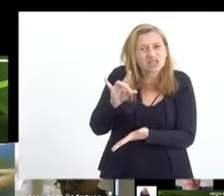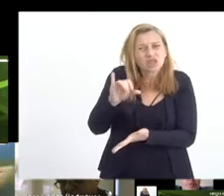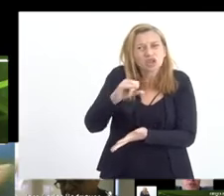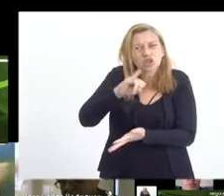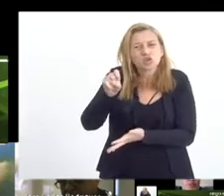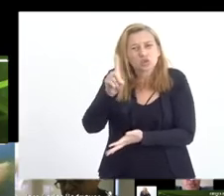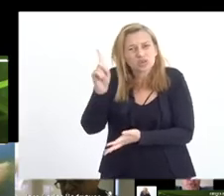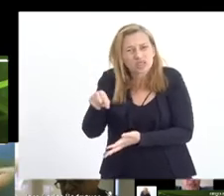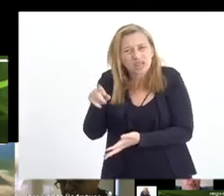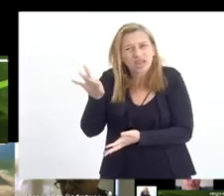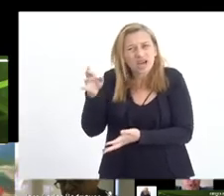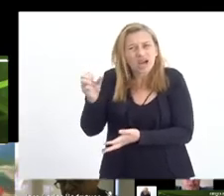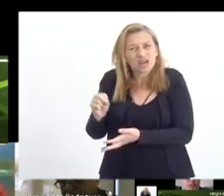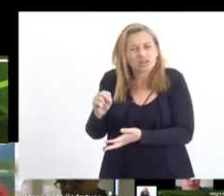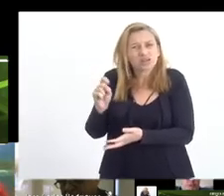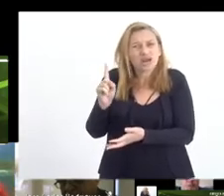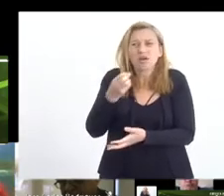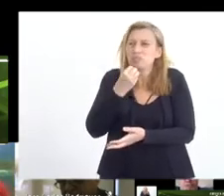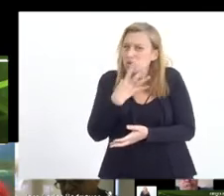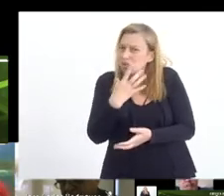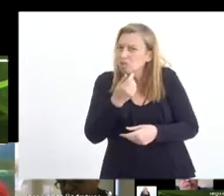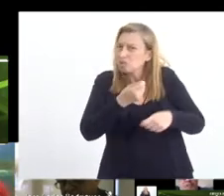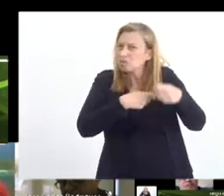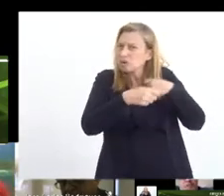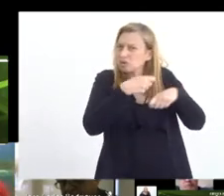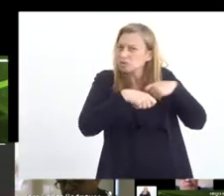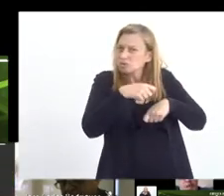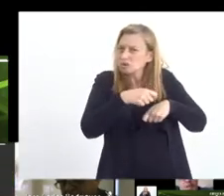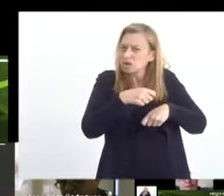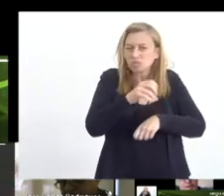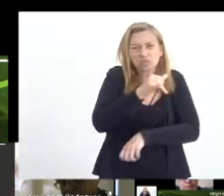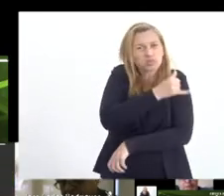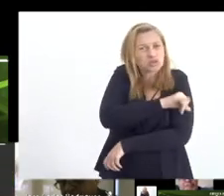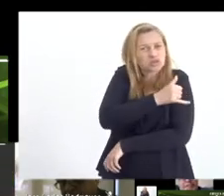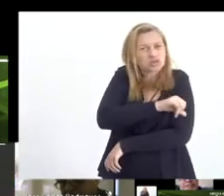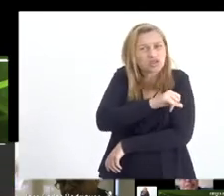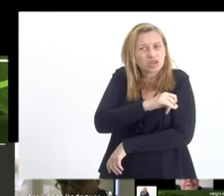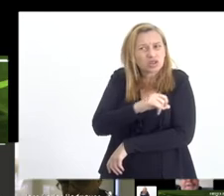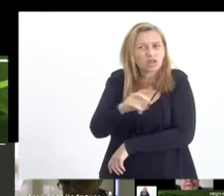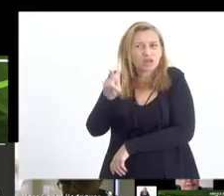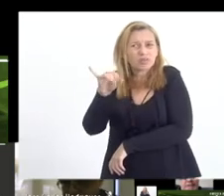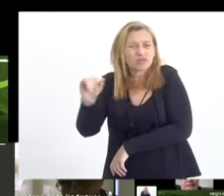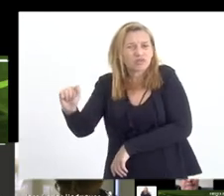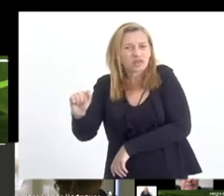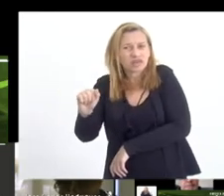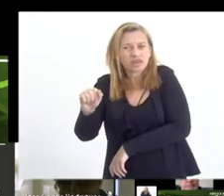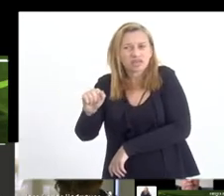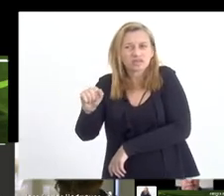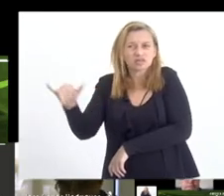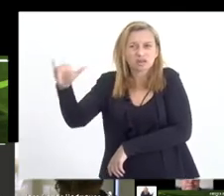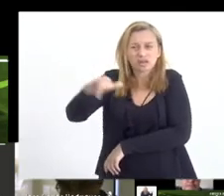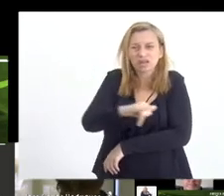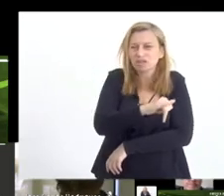possível? Isso é bom do ponto de vista econômico para o Rio de Janeiro e para a aviação brasileira?